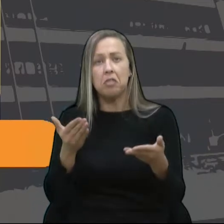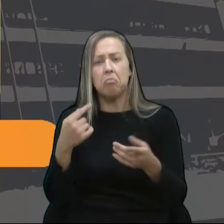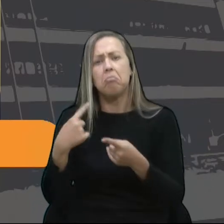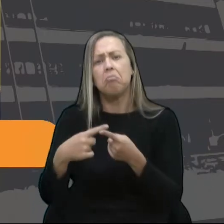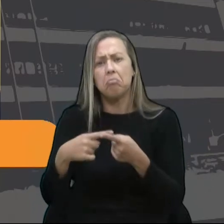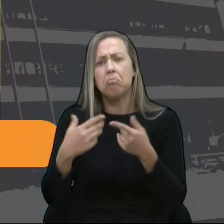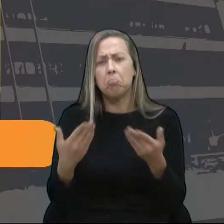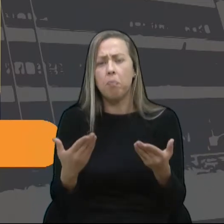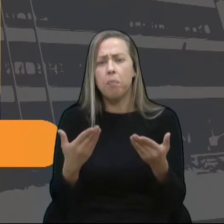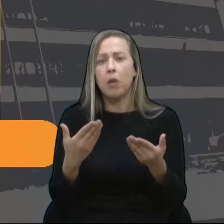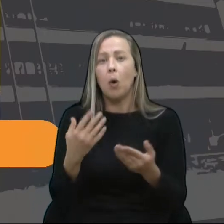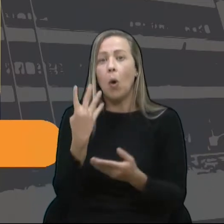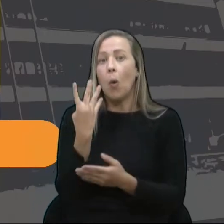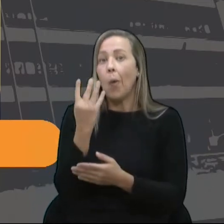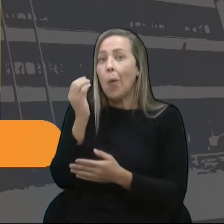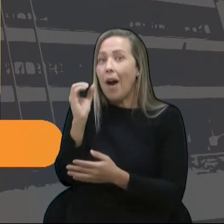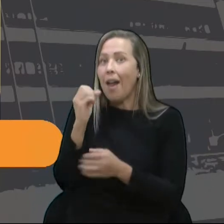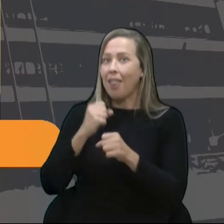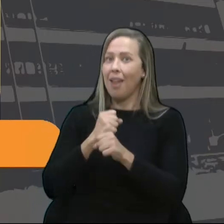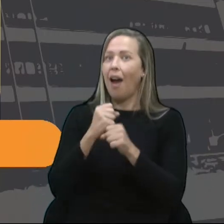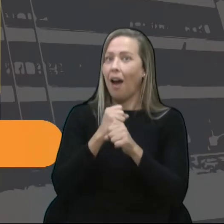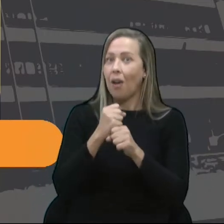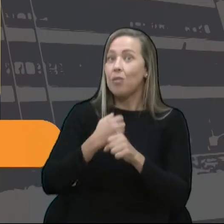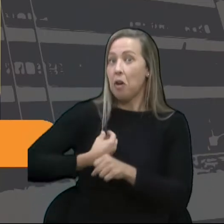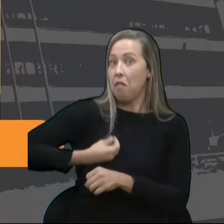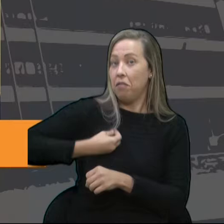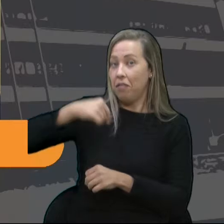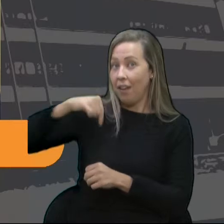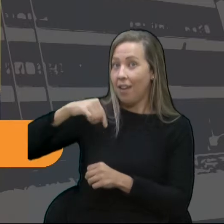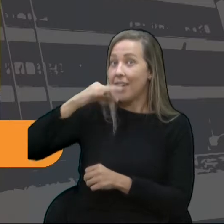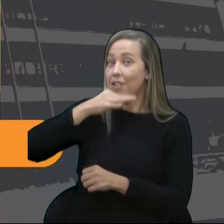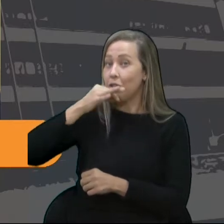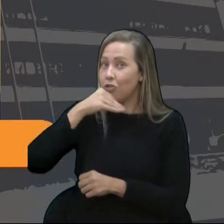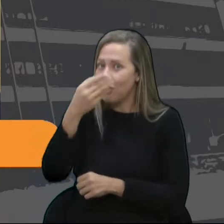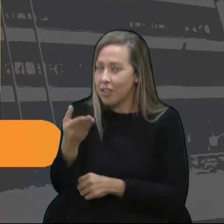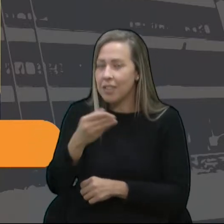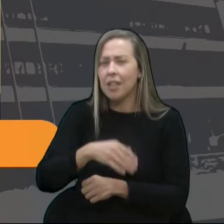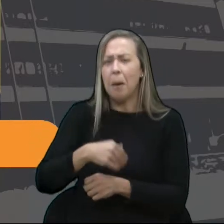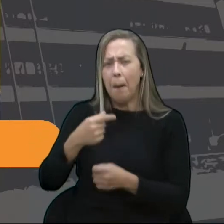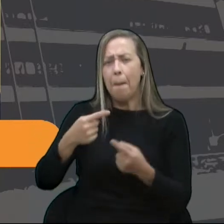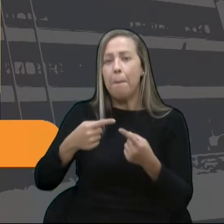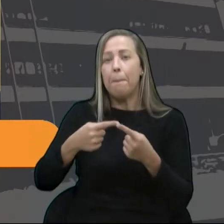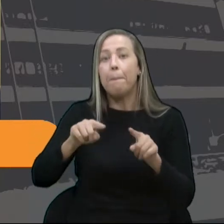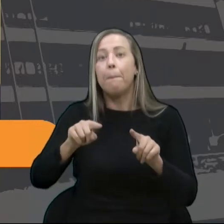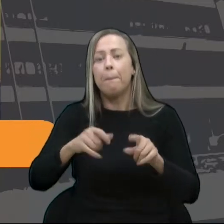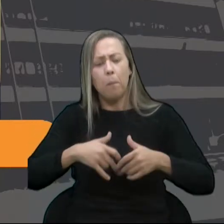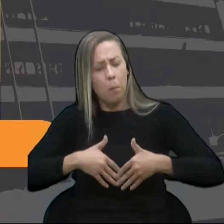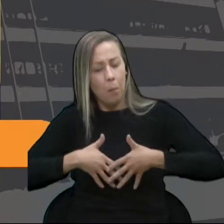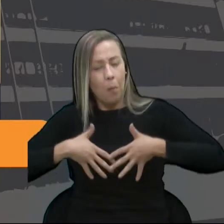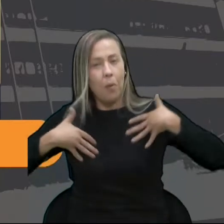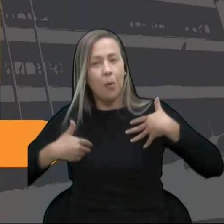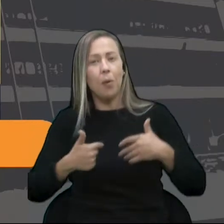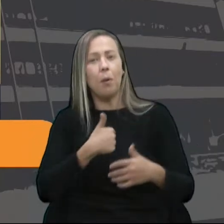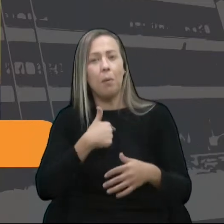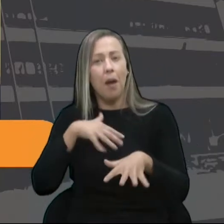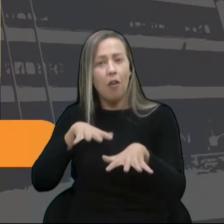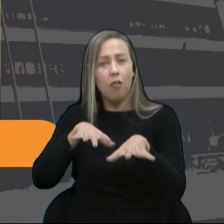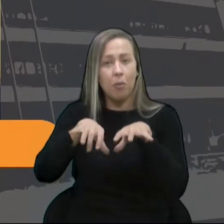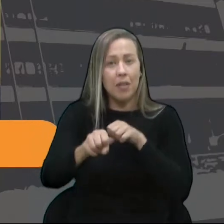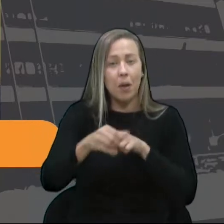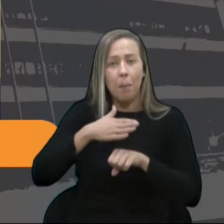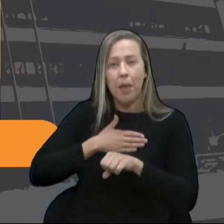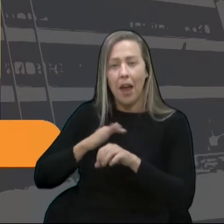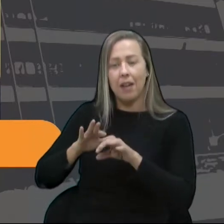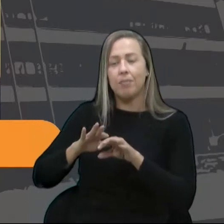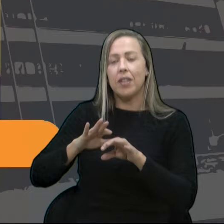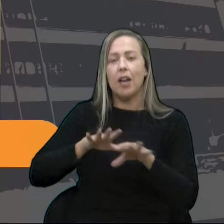contas, por quase 40 anos eu vivi em Caxias do Sul e para mim é motivo de muito orgulho, desde a formação da minha família